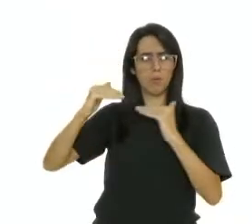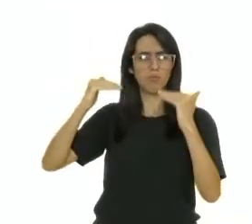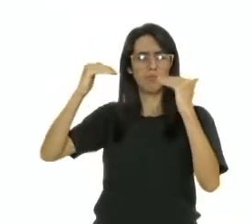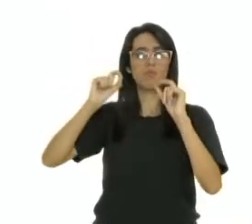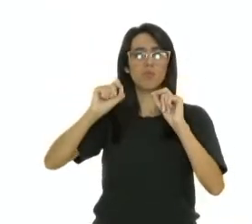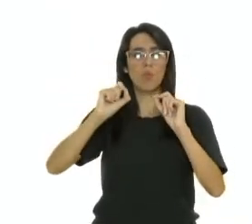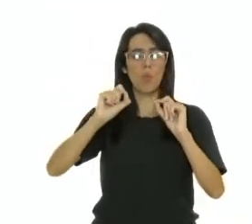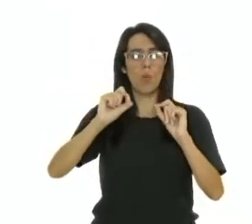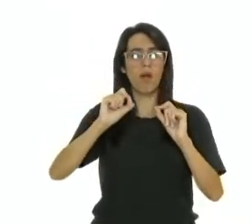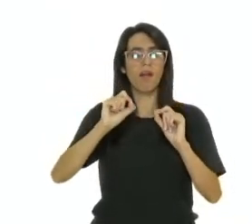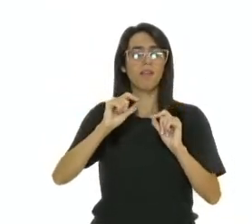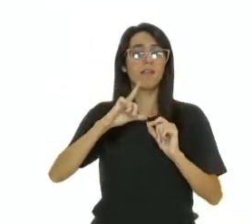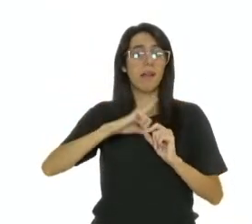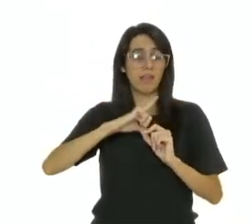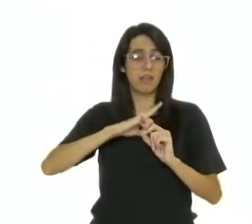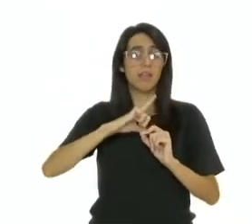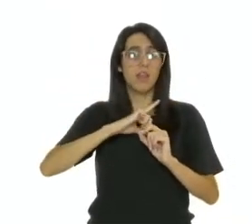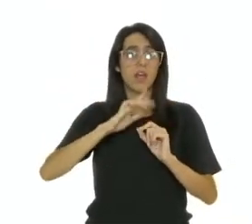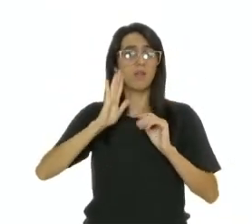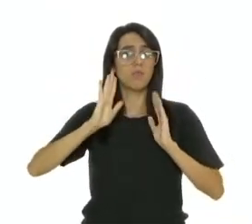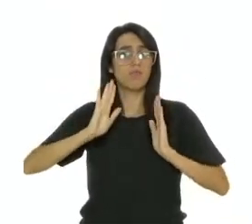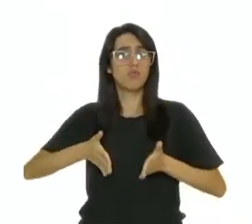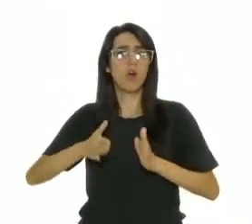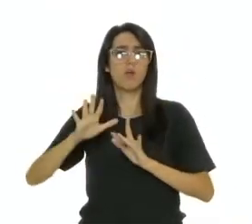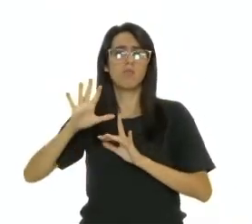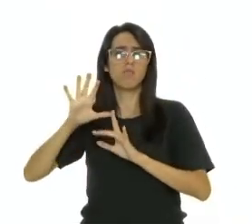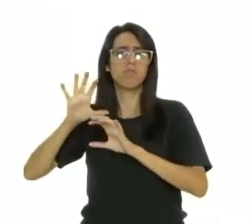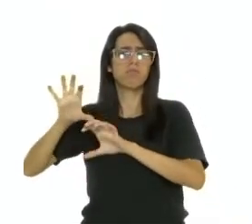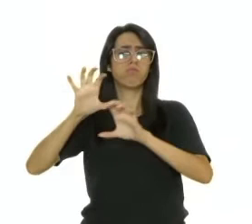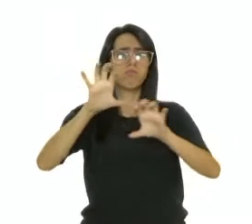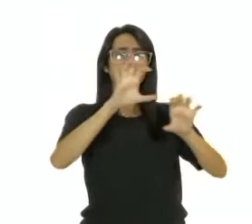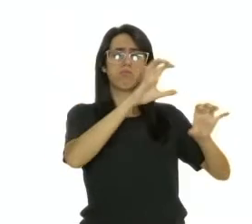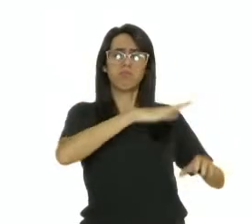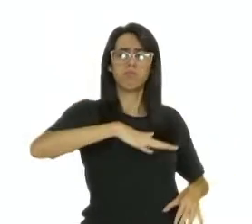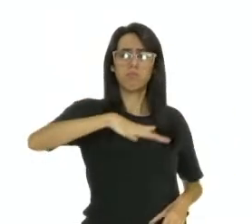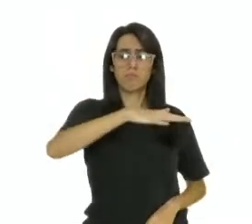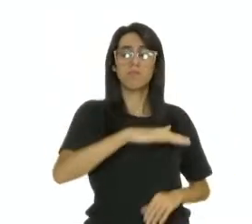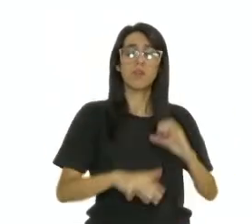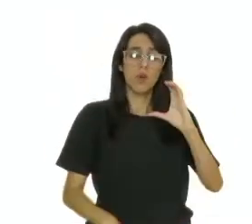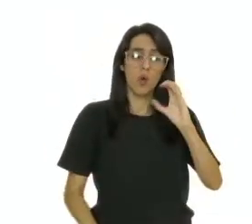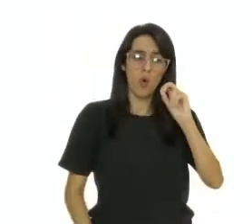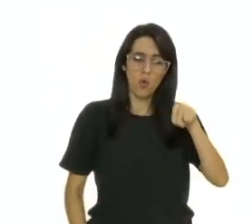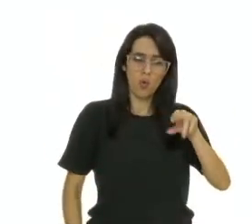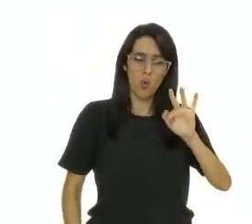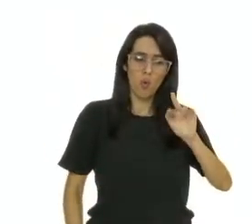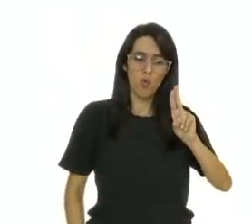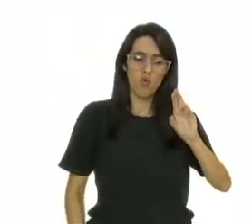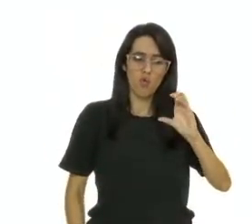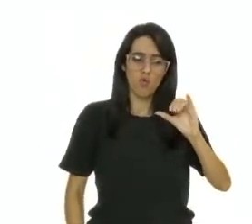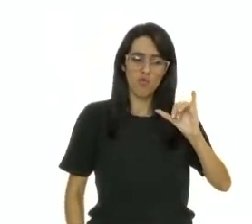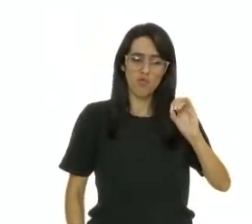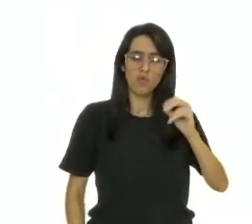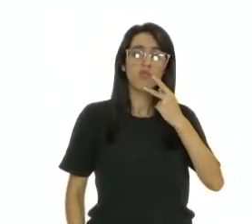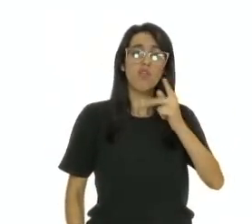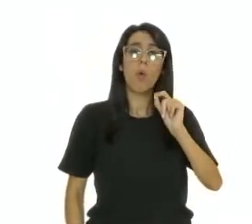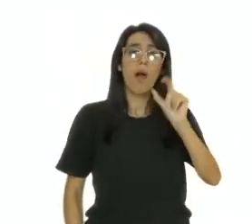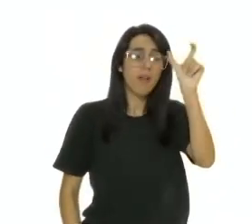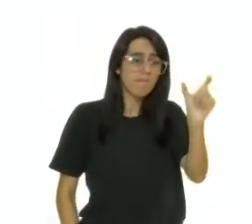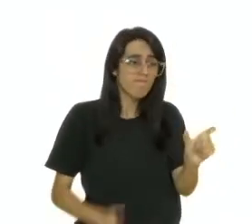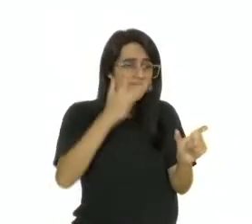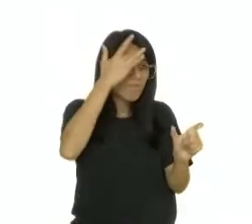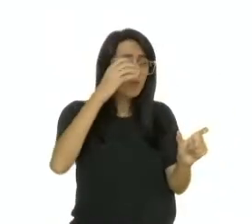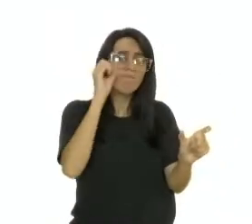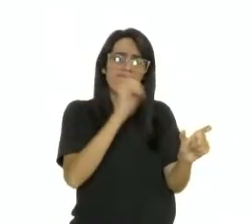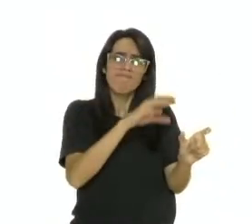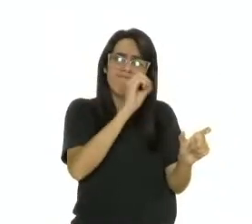ação. Isso influenciou toda uma vida comunitária. Enquanto Confúcio desejava educar o homem por meio do conhecimento,